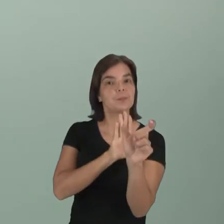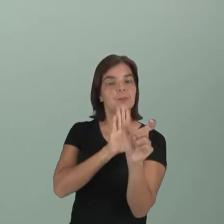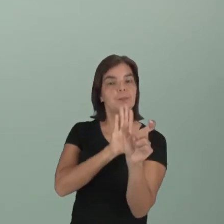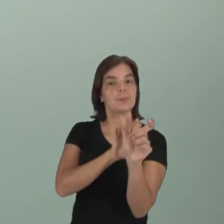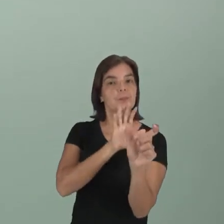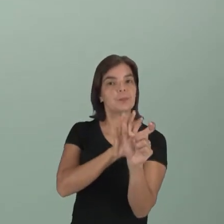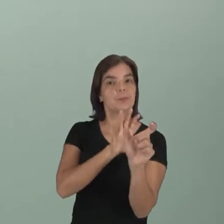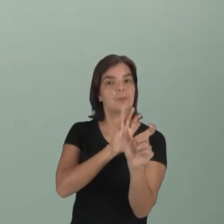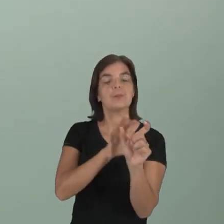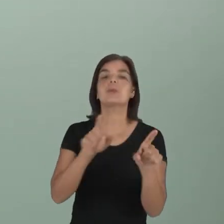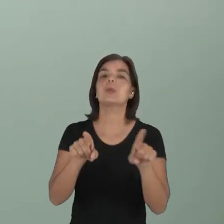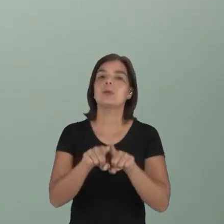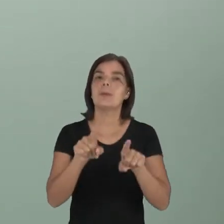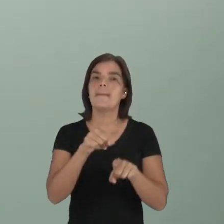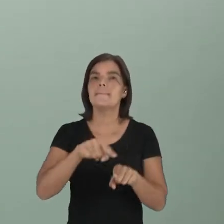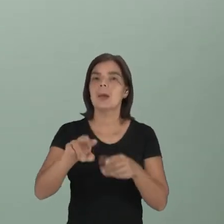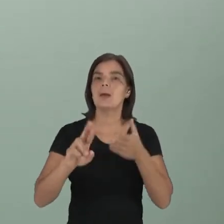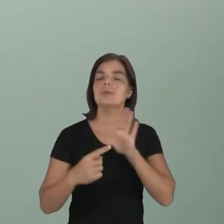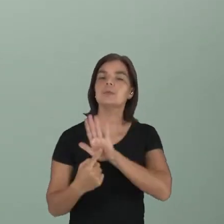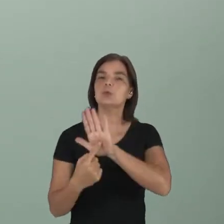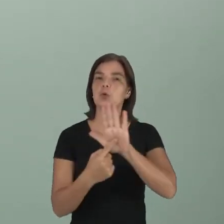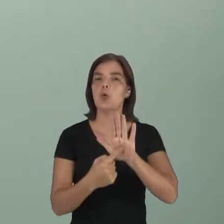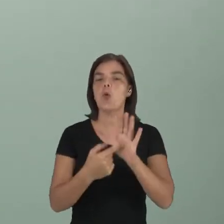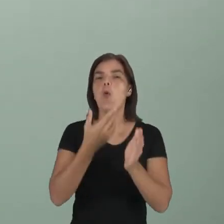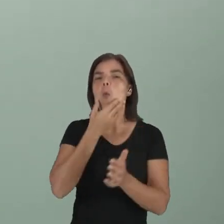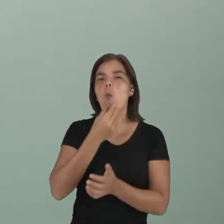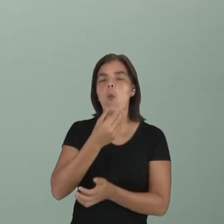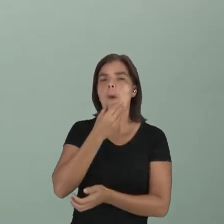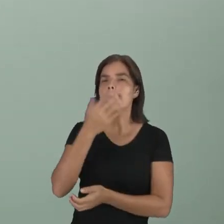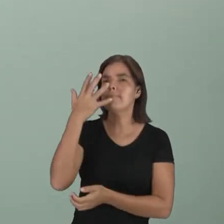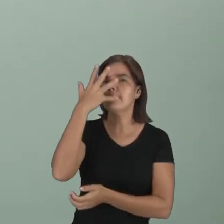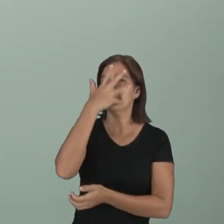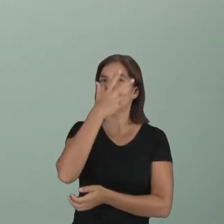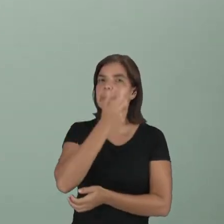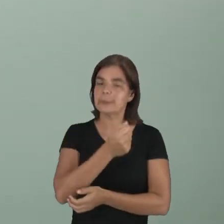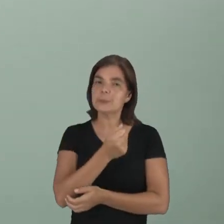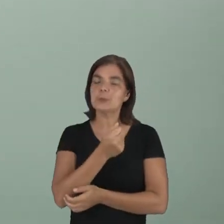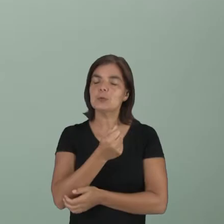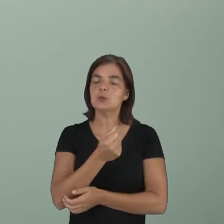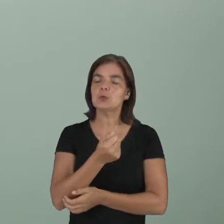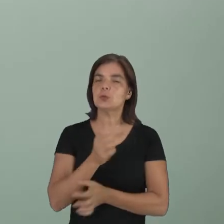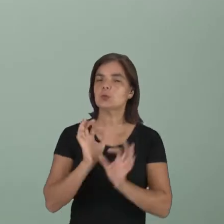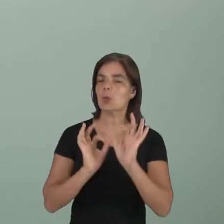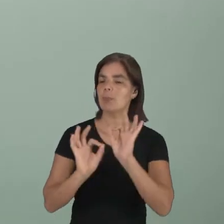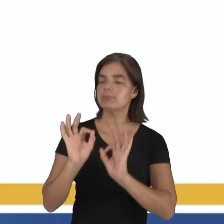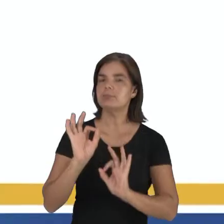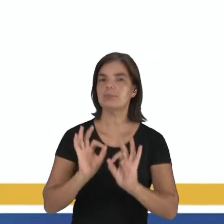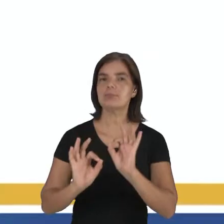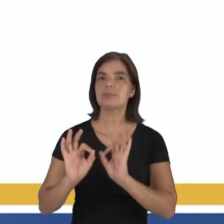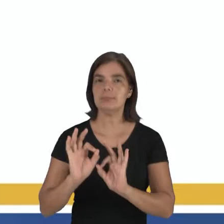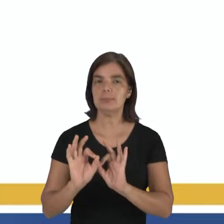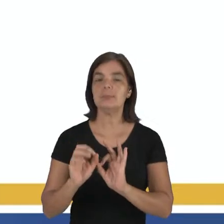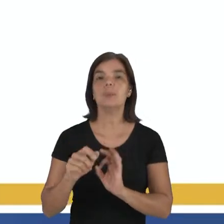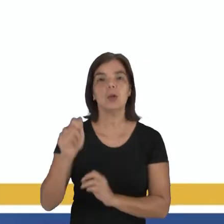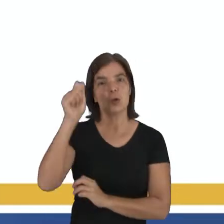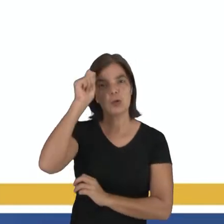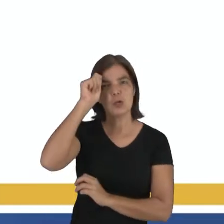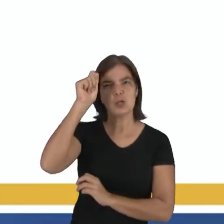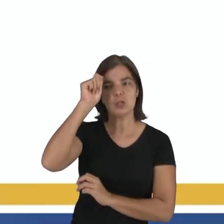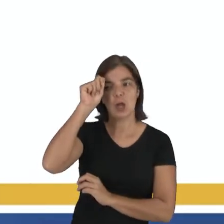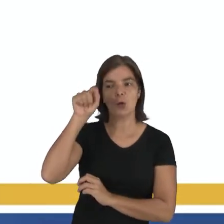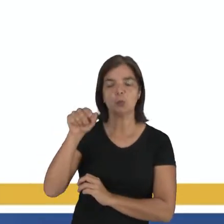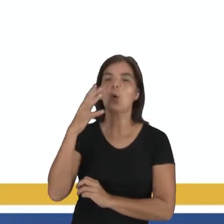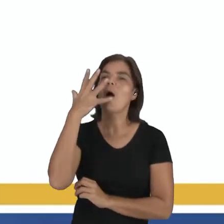sentido conotativo, para representar um homem que é muito bonito, muito charmoso, elegante. Esse ator é um